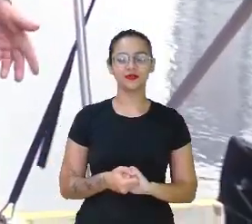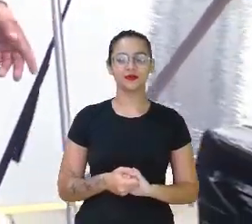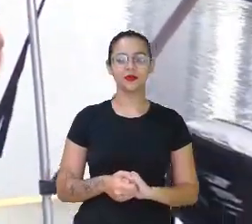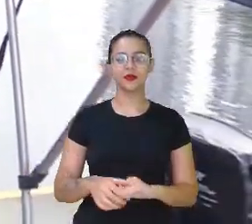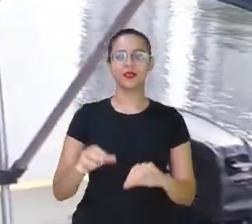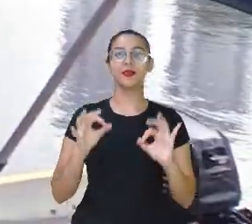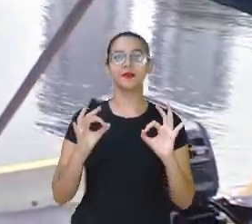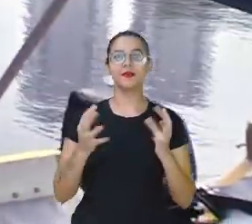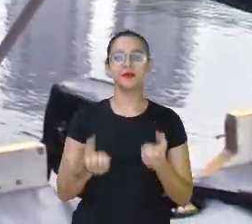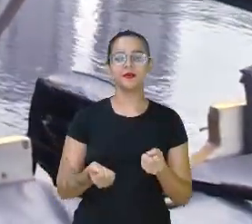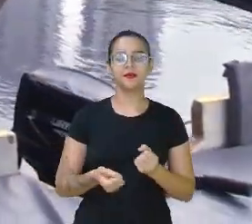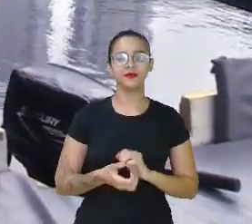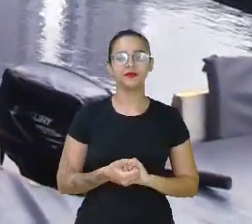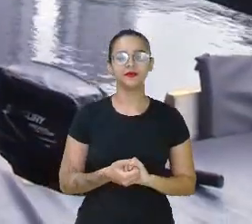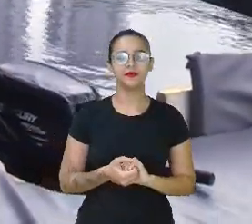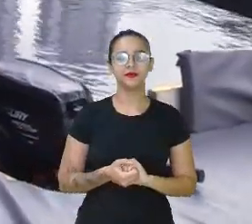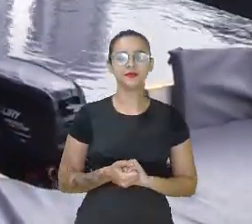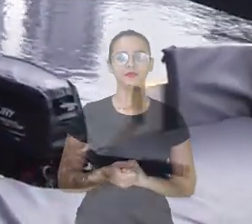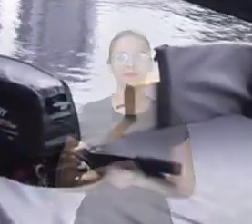Massa, vamos nessa.